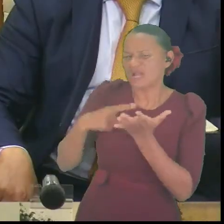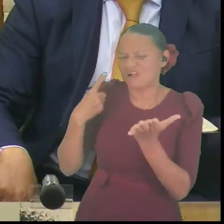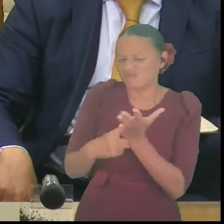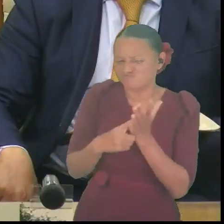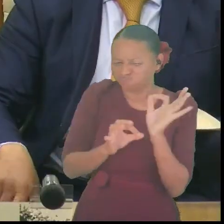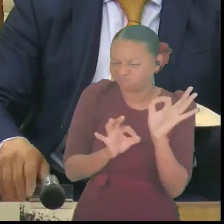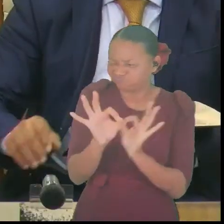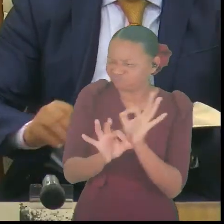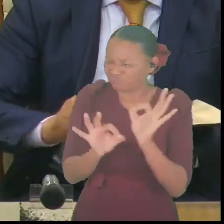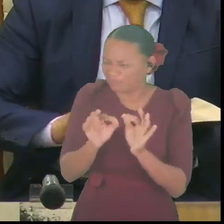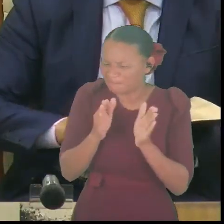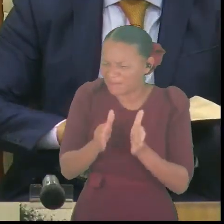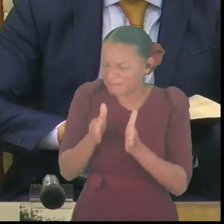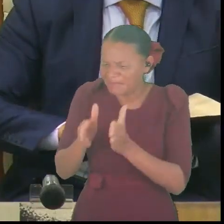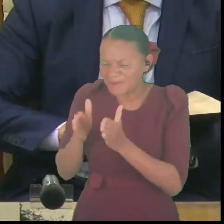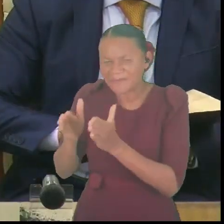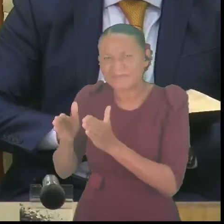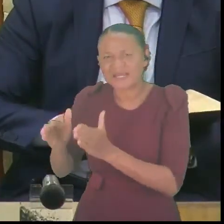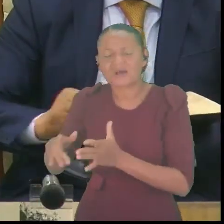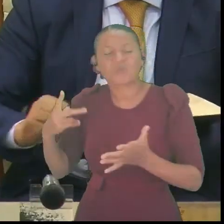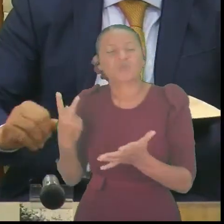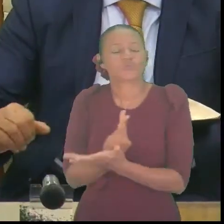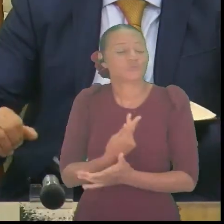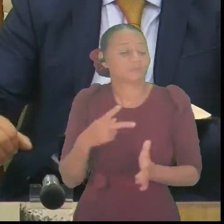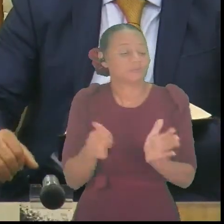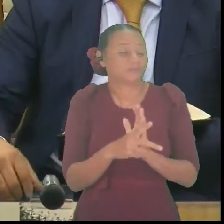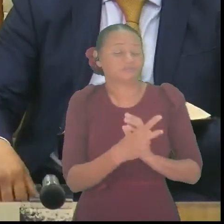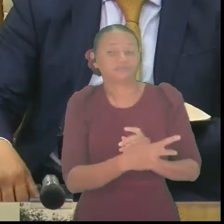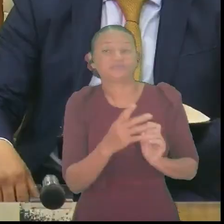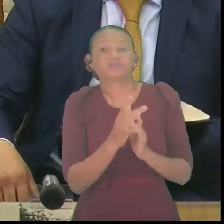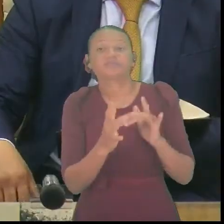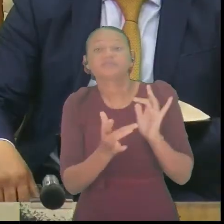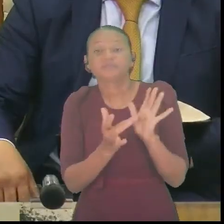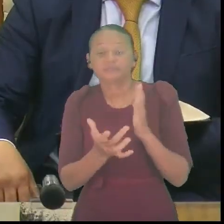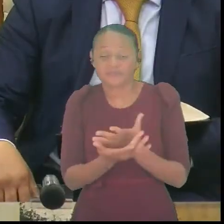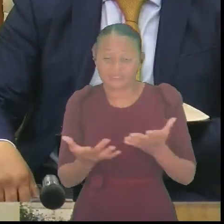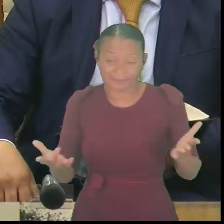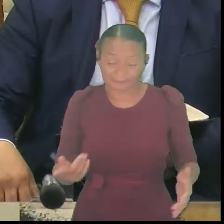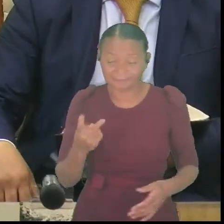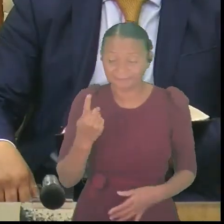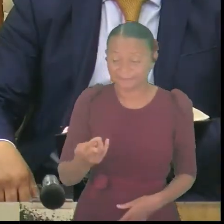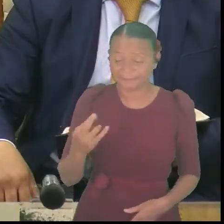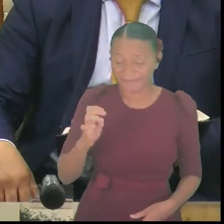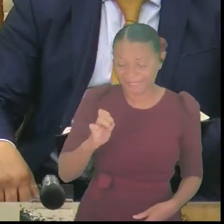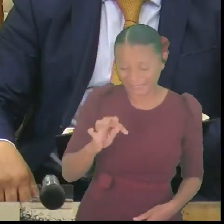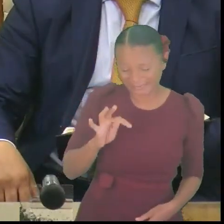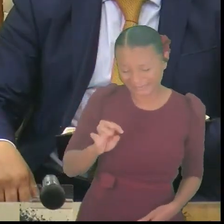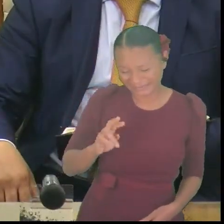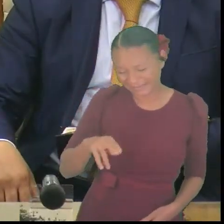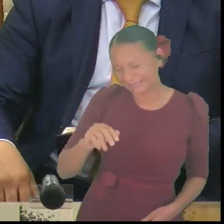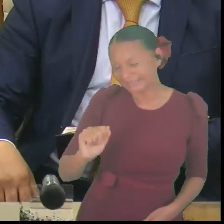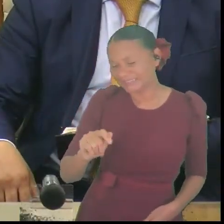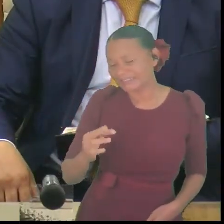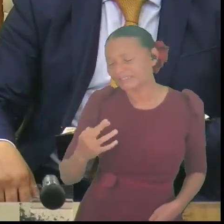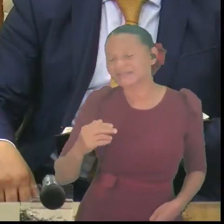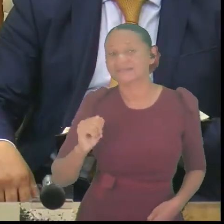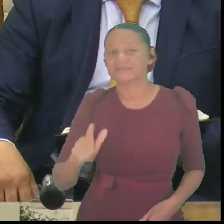cada coisa que aconteceria com Jesus. Só que além de preternatural, sua morte